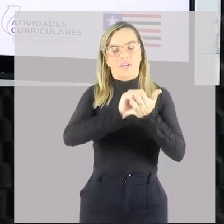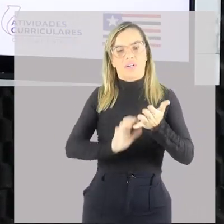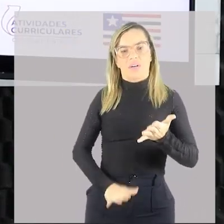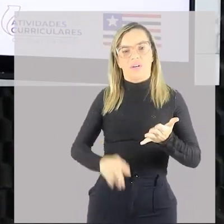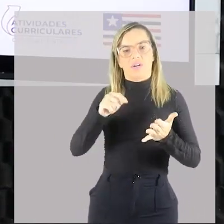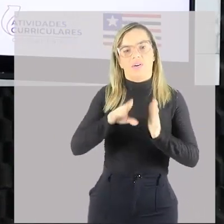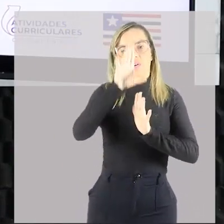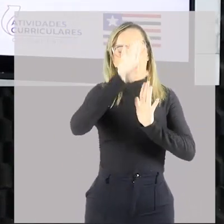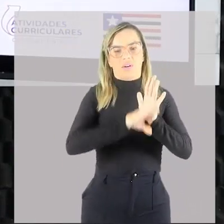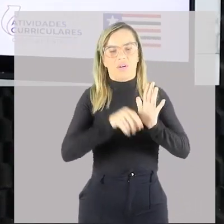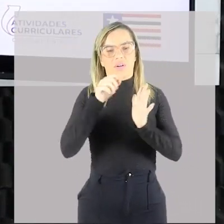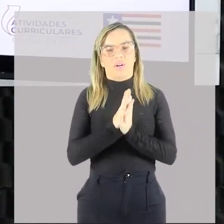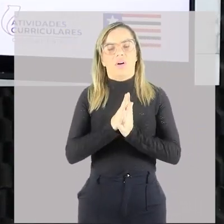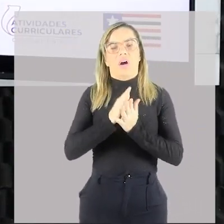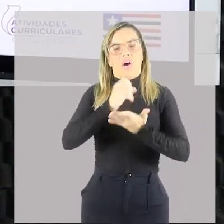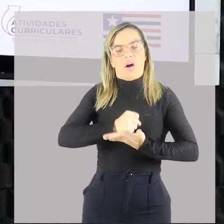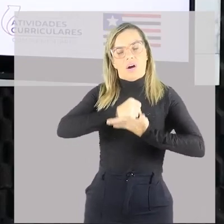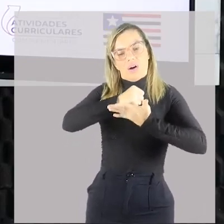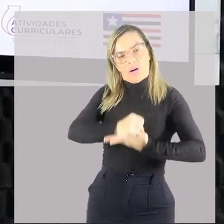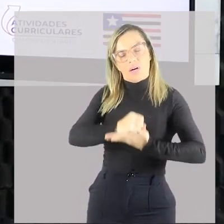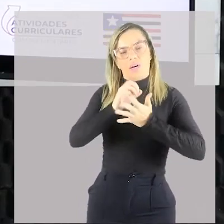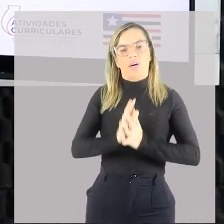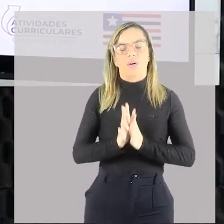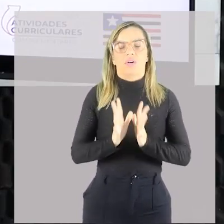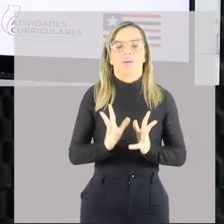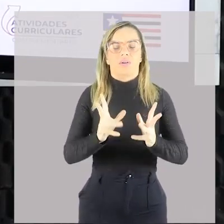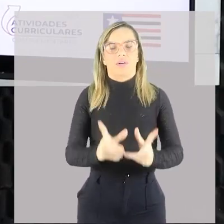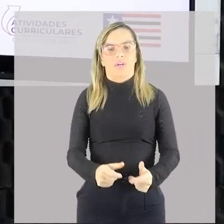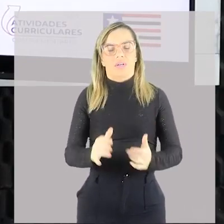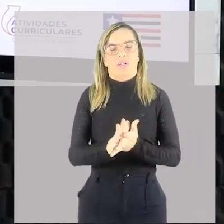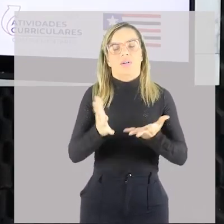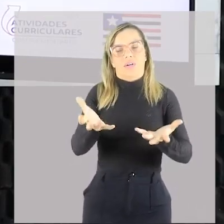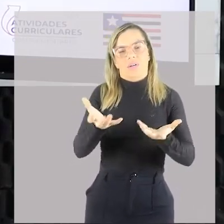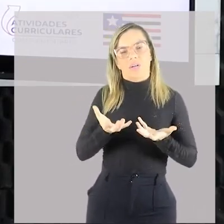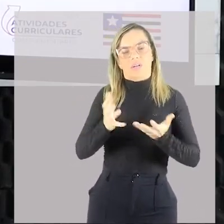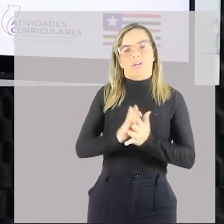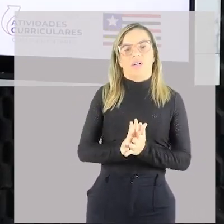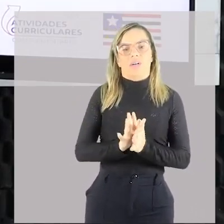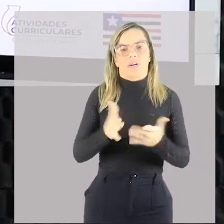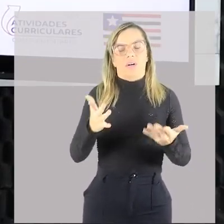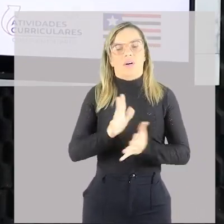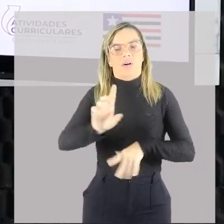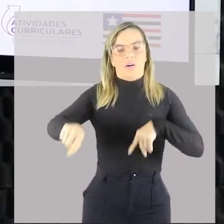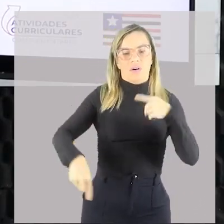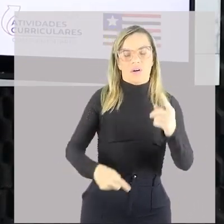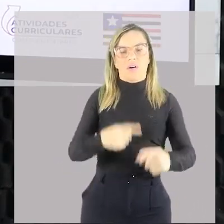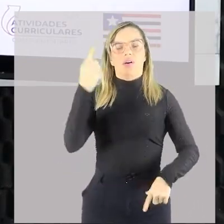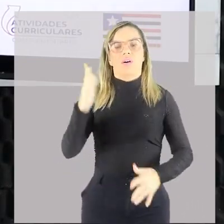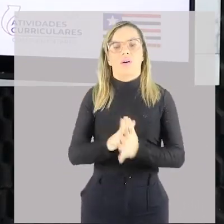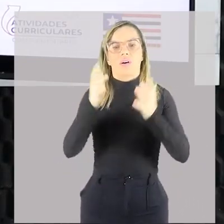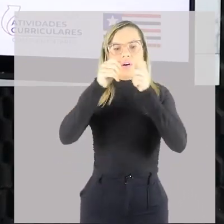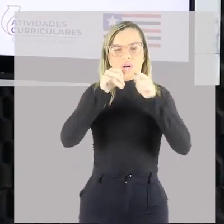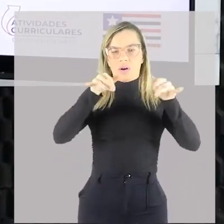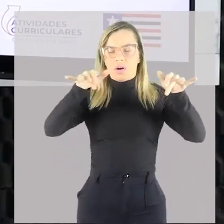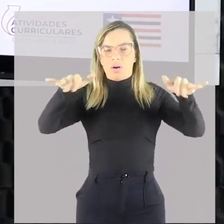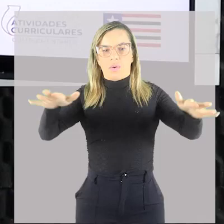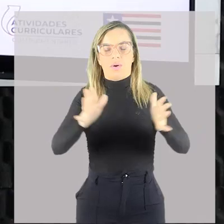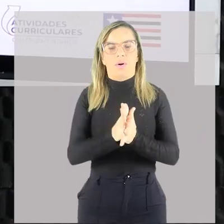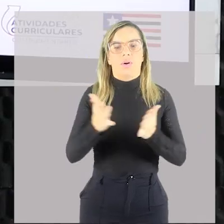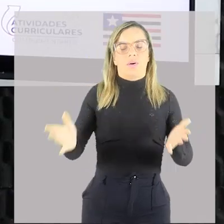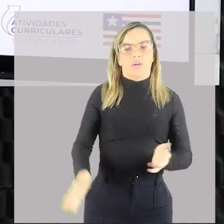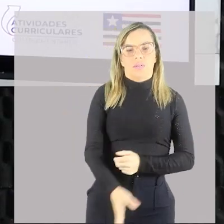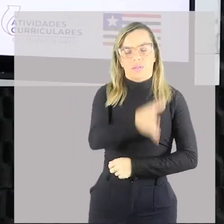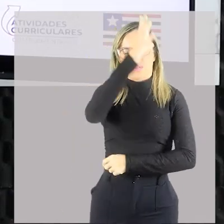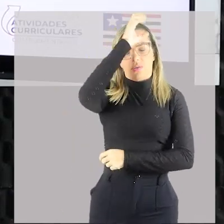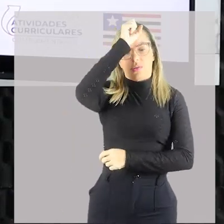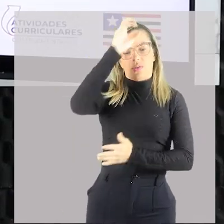curriculares que tanto contribui com vocês. Claro, nós queremos que vocês alcancem os sonhos de vocês. Claro, nós queremos também